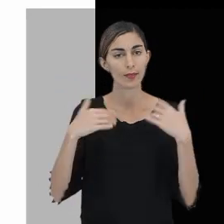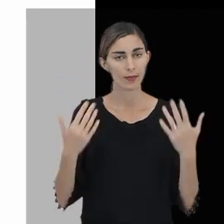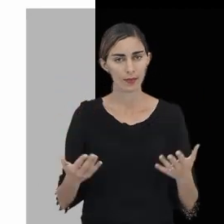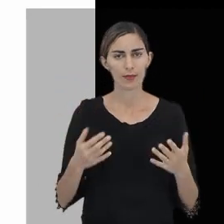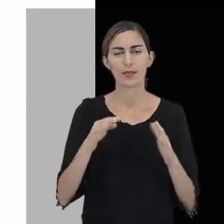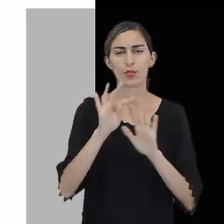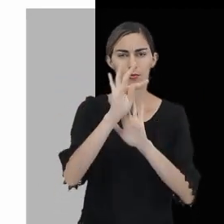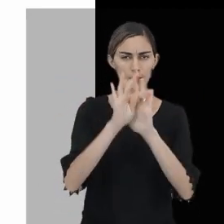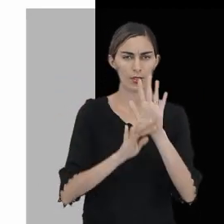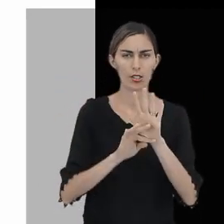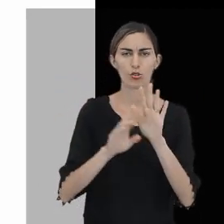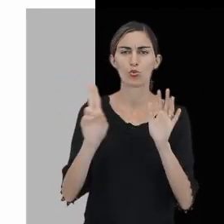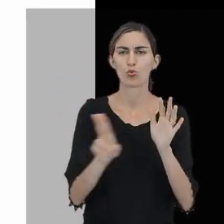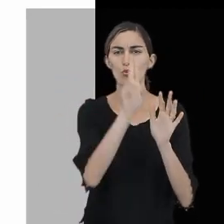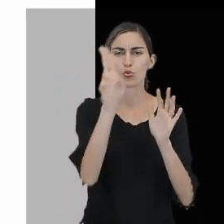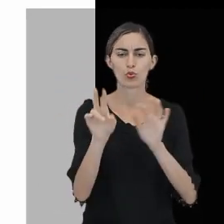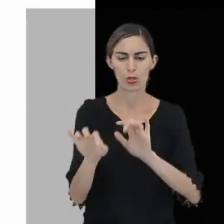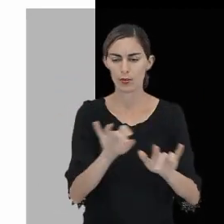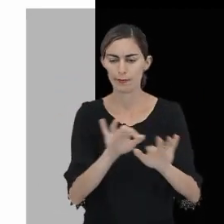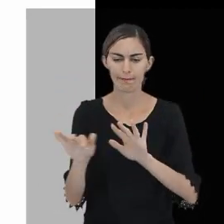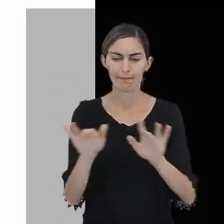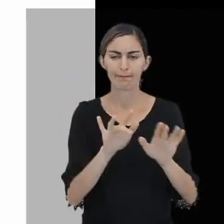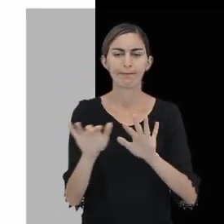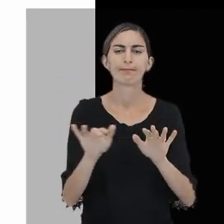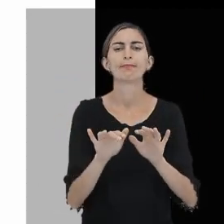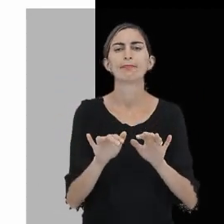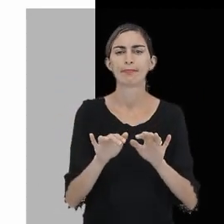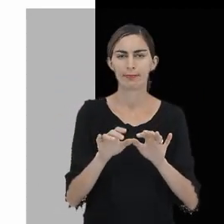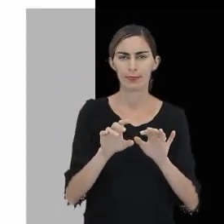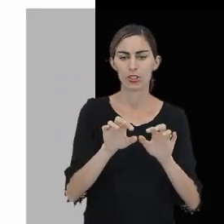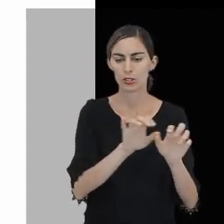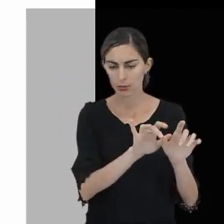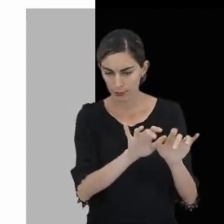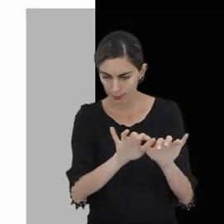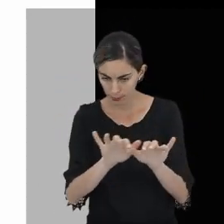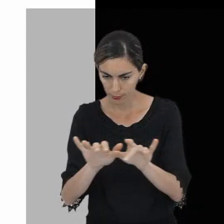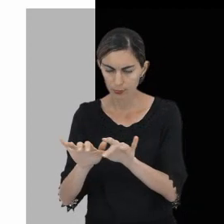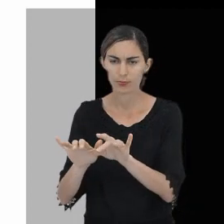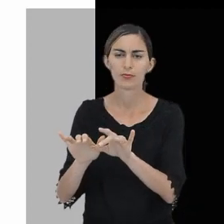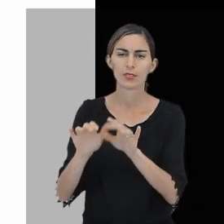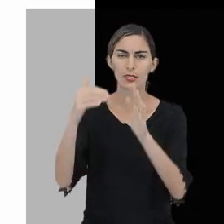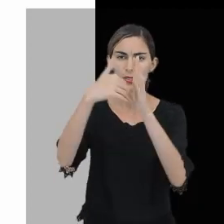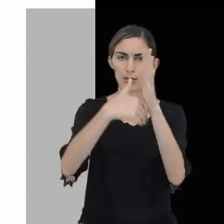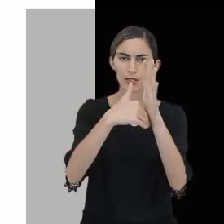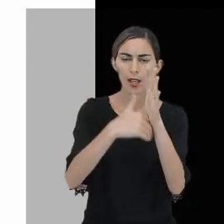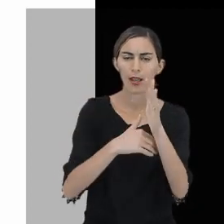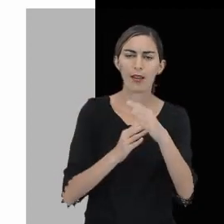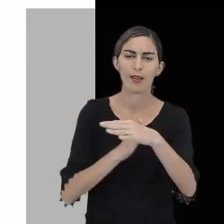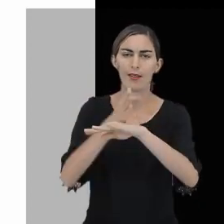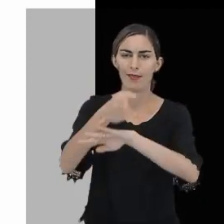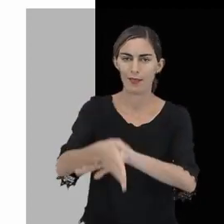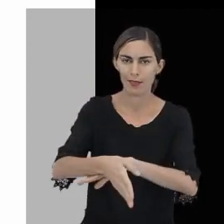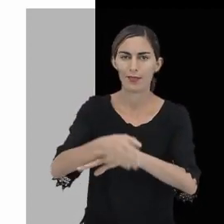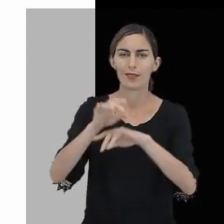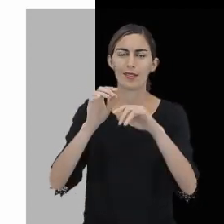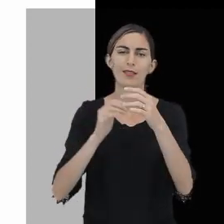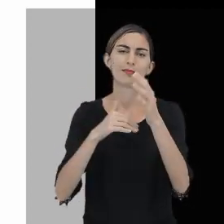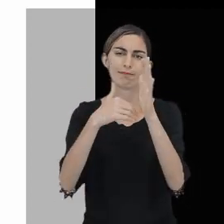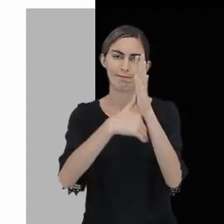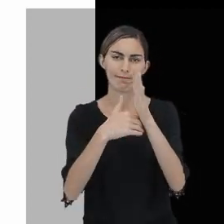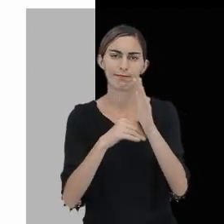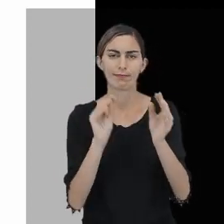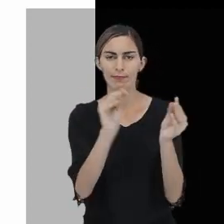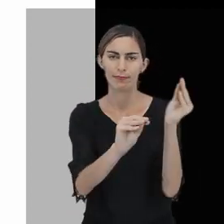demtech vai ser o usuário digitar wolin dele é um campo editável que o usuário é digital login dele então a 1 o